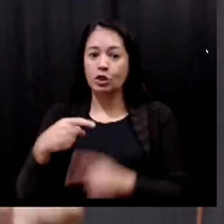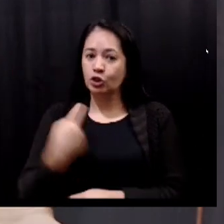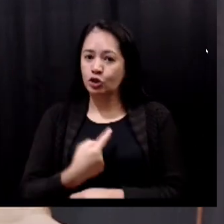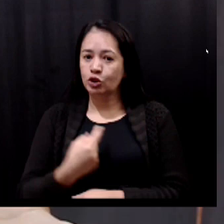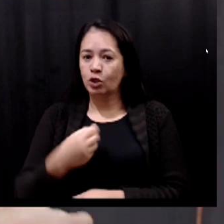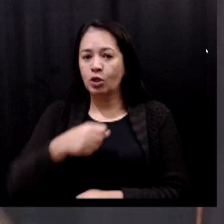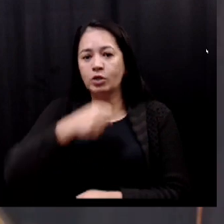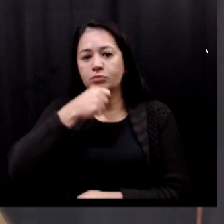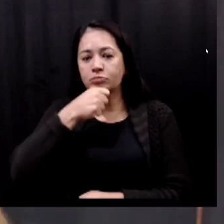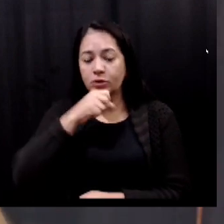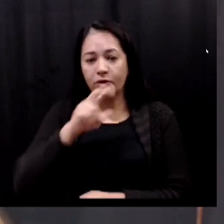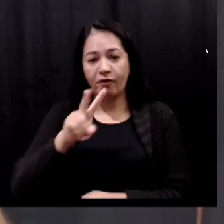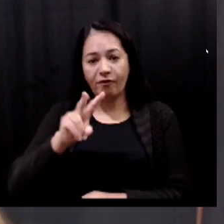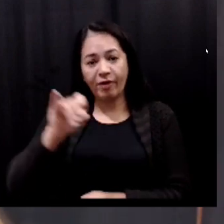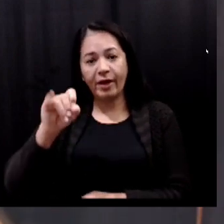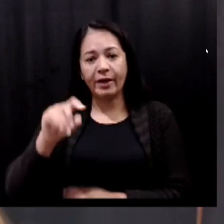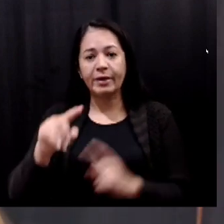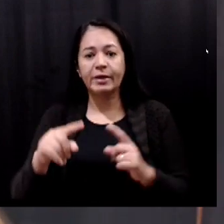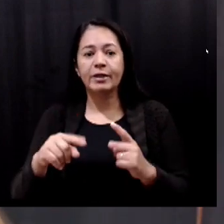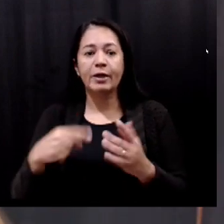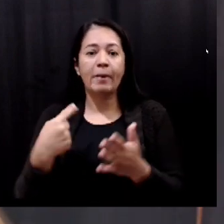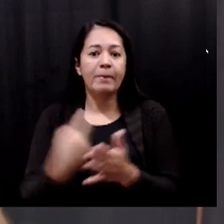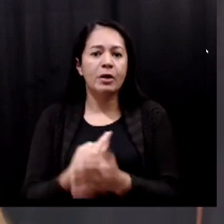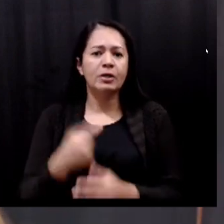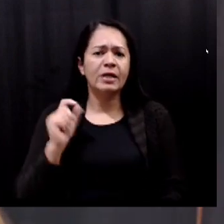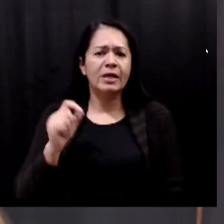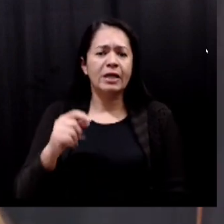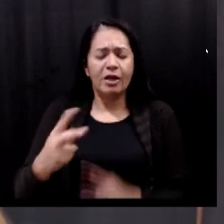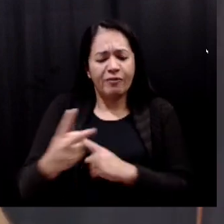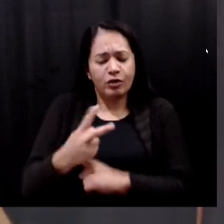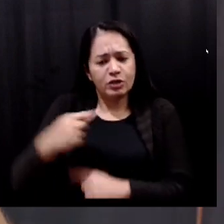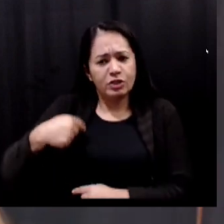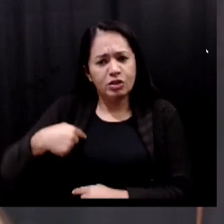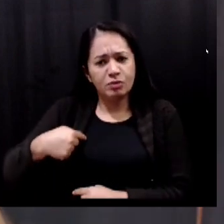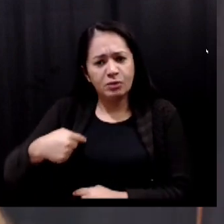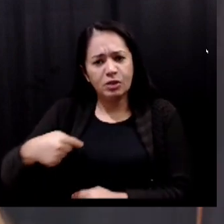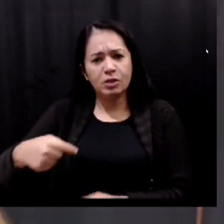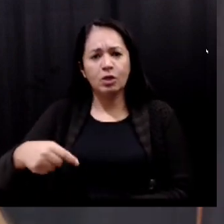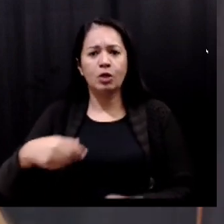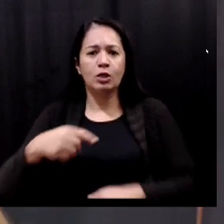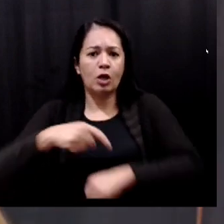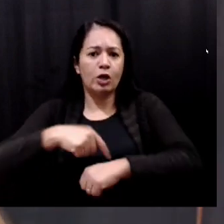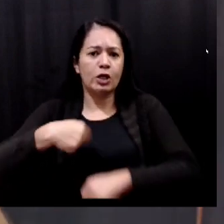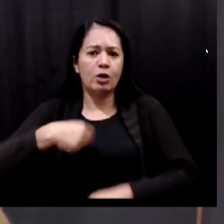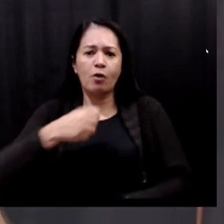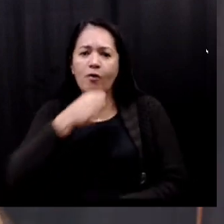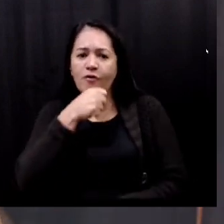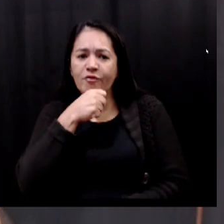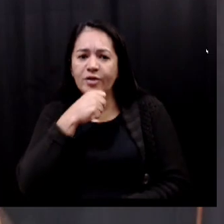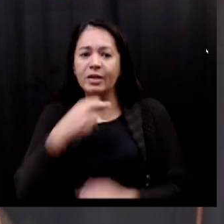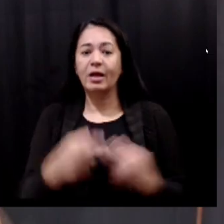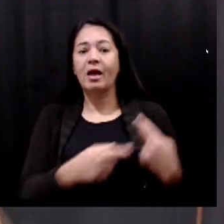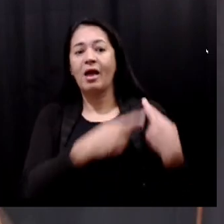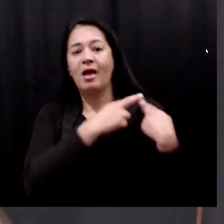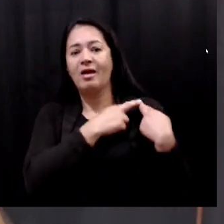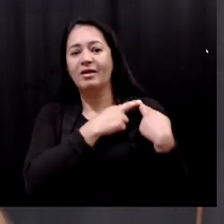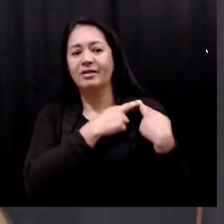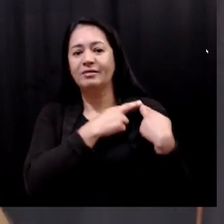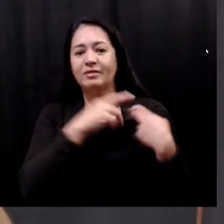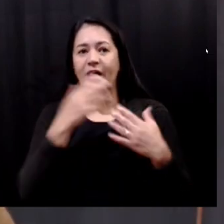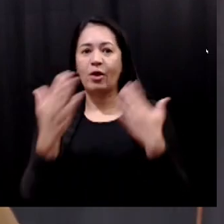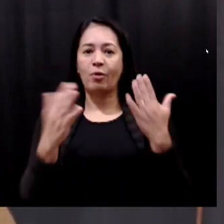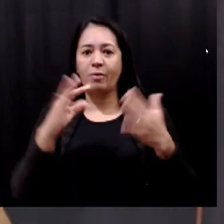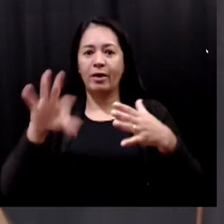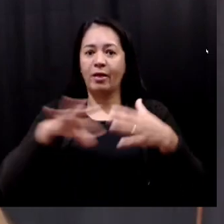quem vai cuidar da gente quando a gente ficar velhinho, né? Uhum. Geralmente essa responsabilidade vira meio que um sorteio dentro das famílias. A